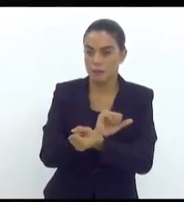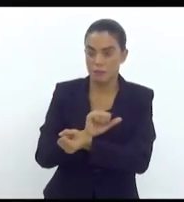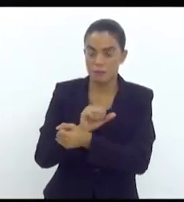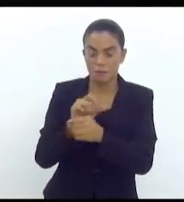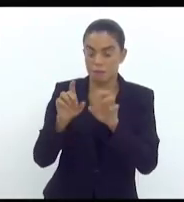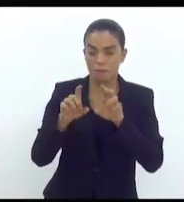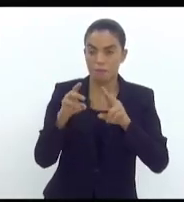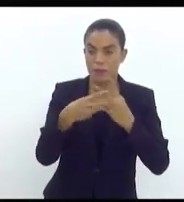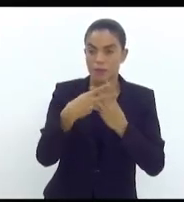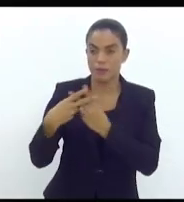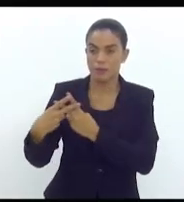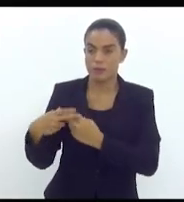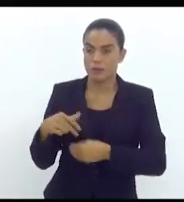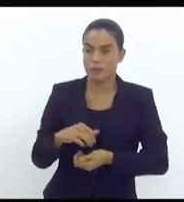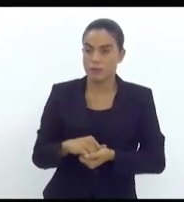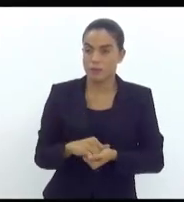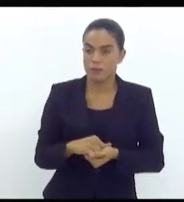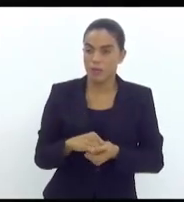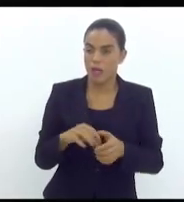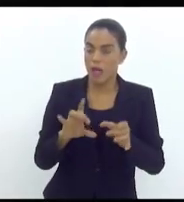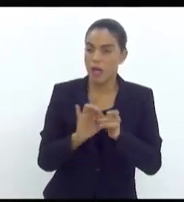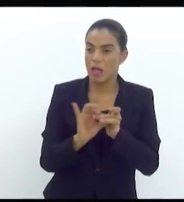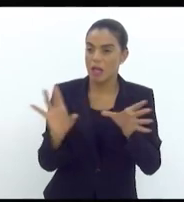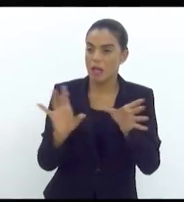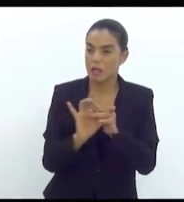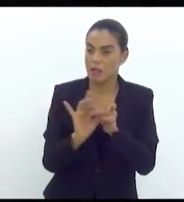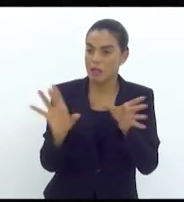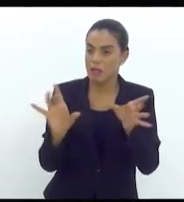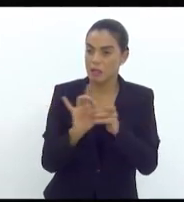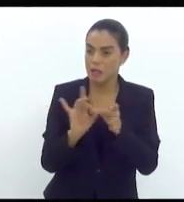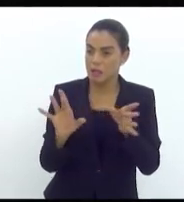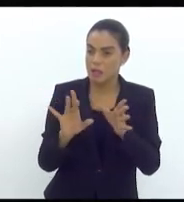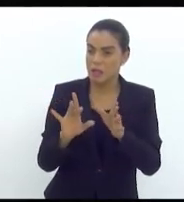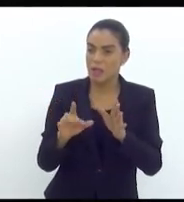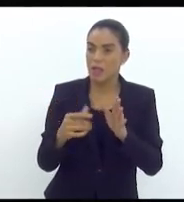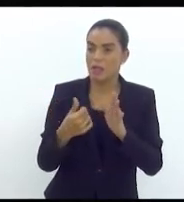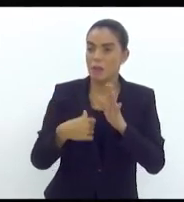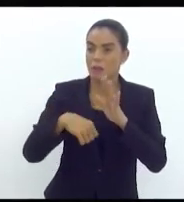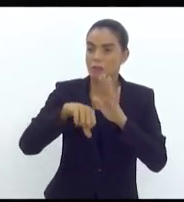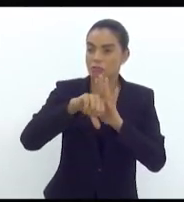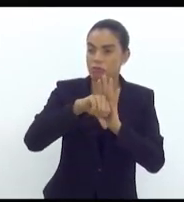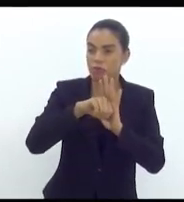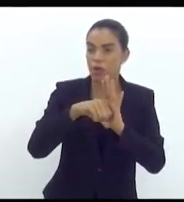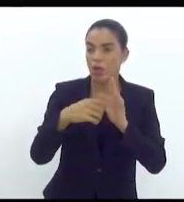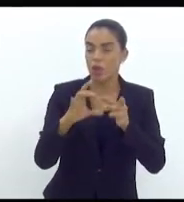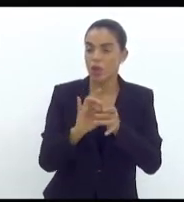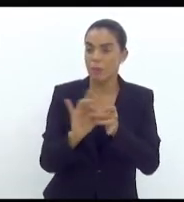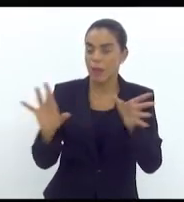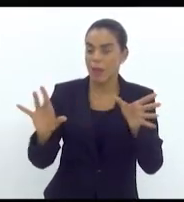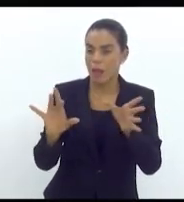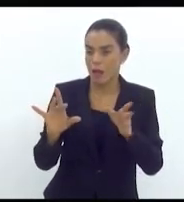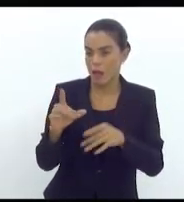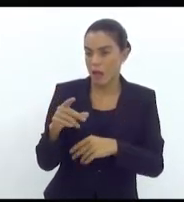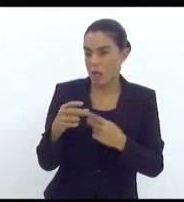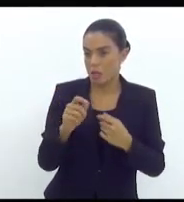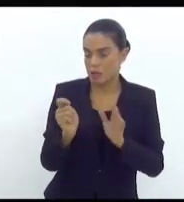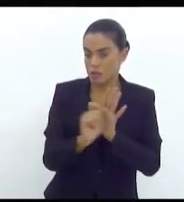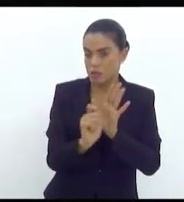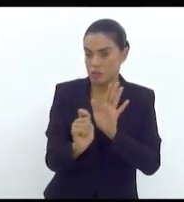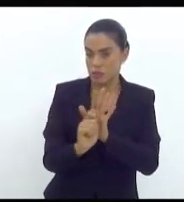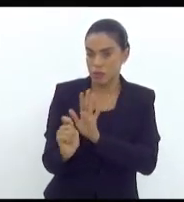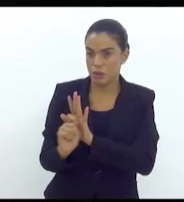ser apavoráveis a liberalização e descriminalização das drogas nós não